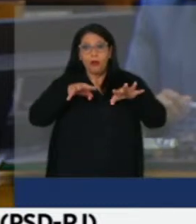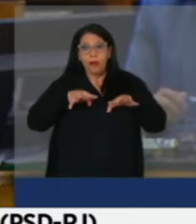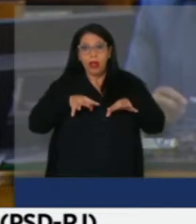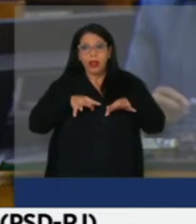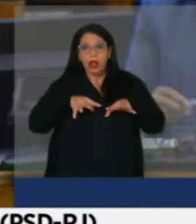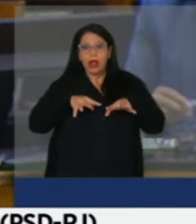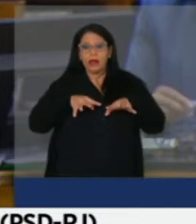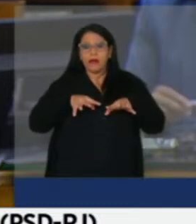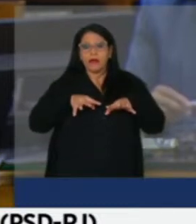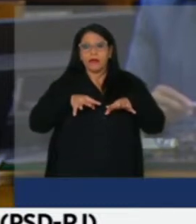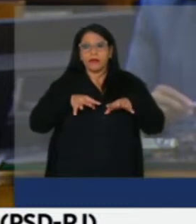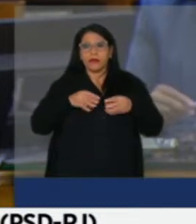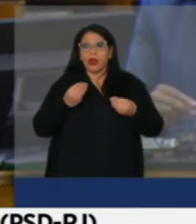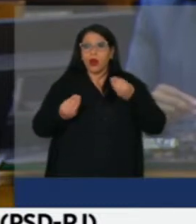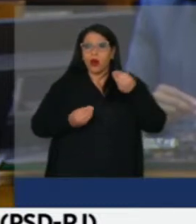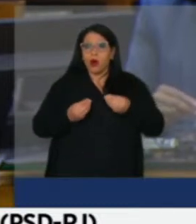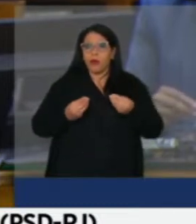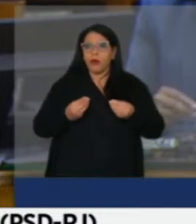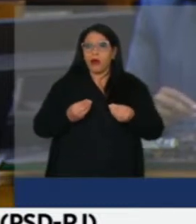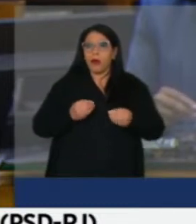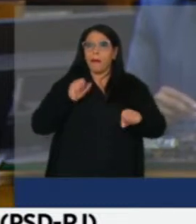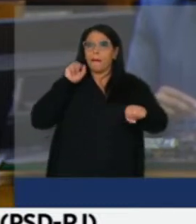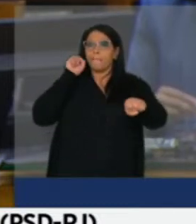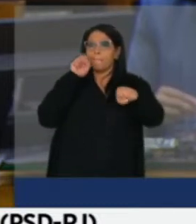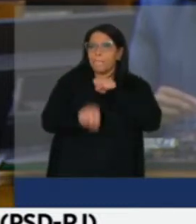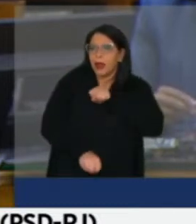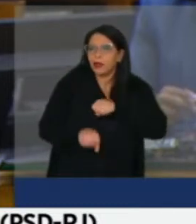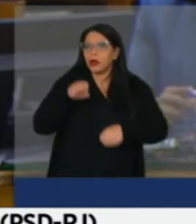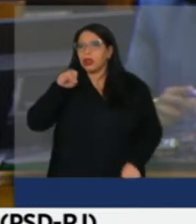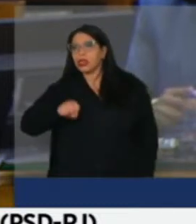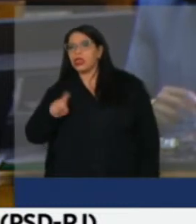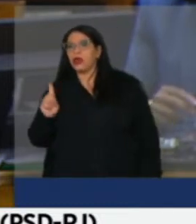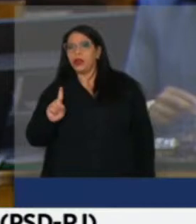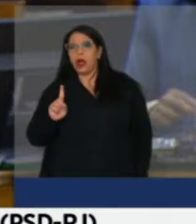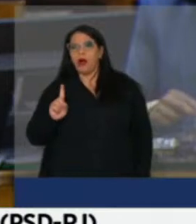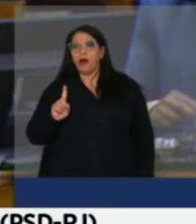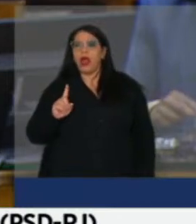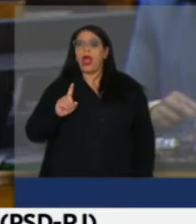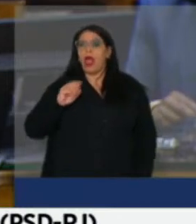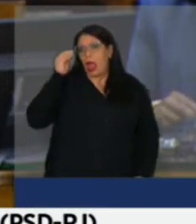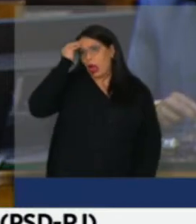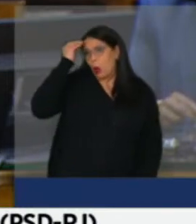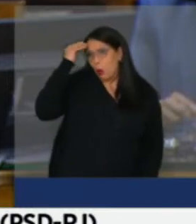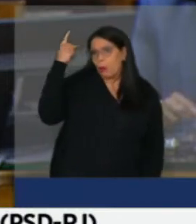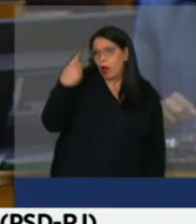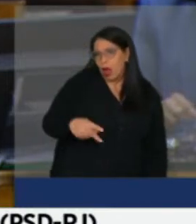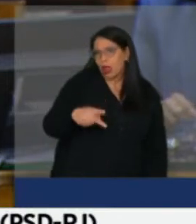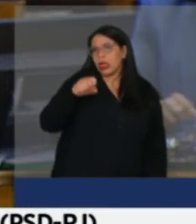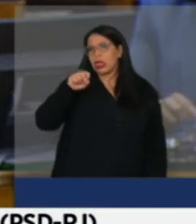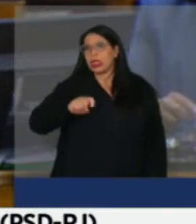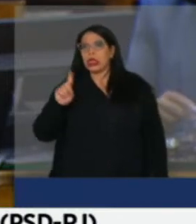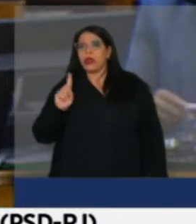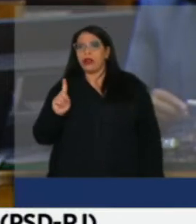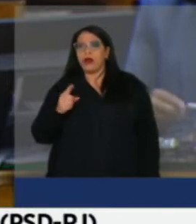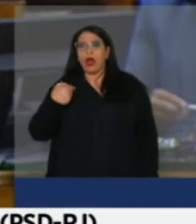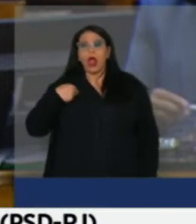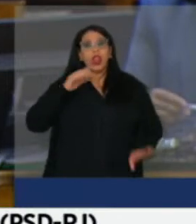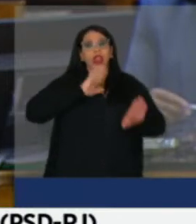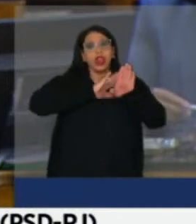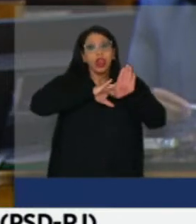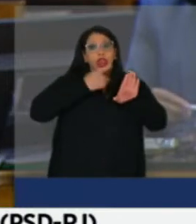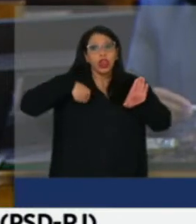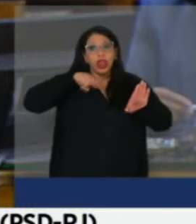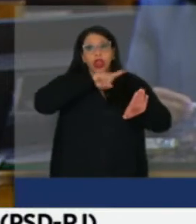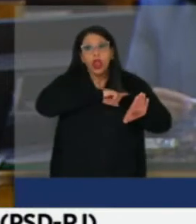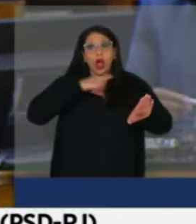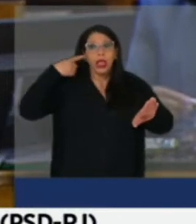dê, cometeu homicídio ou não cometeu homicídio, é culpada ou é inocente. Nós não somos juízes de vara